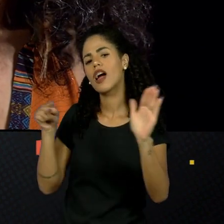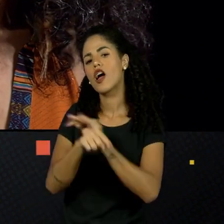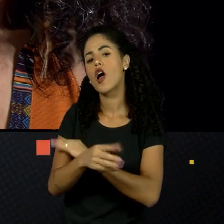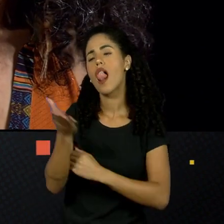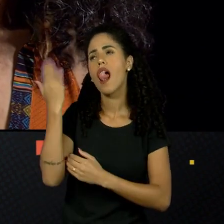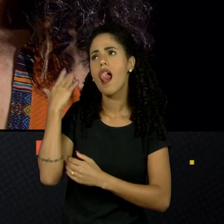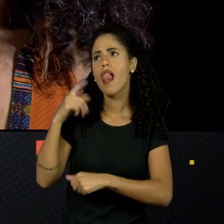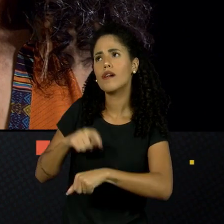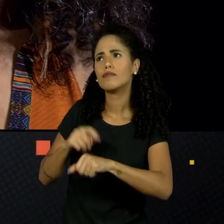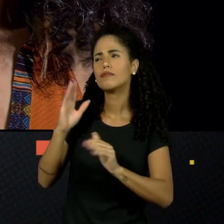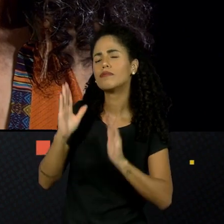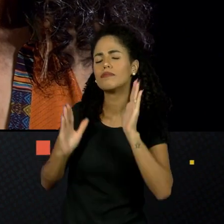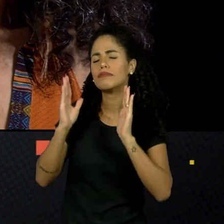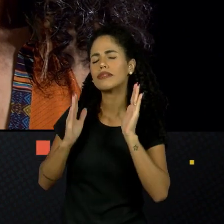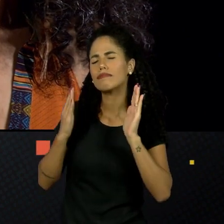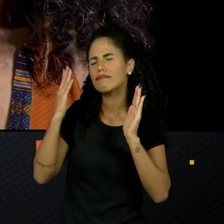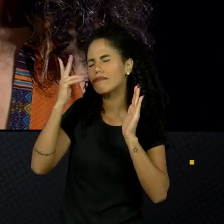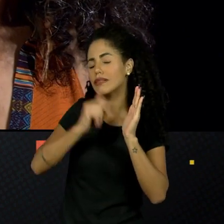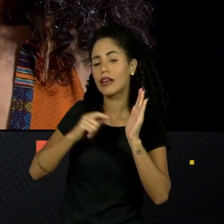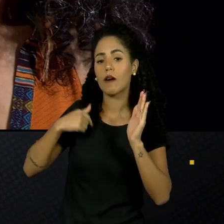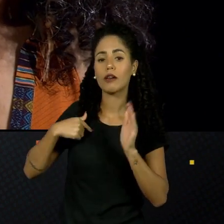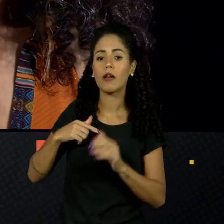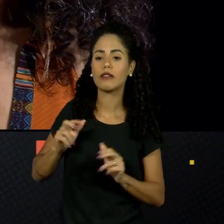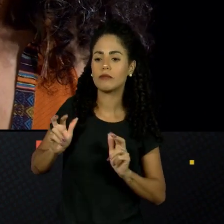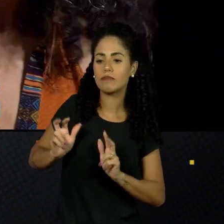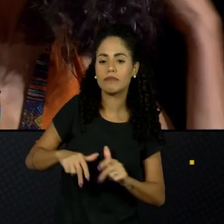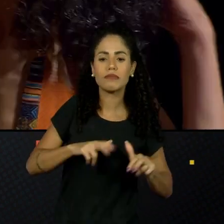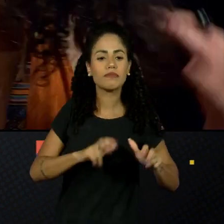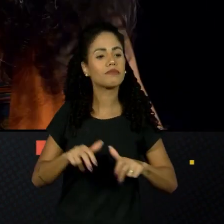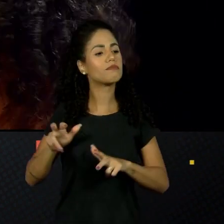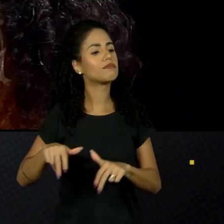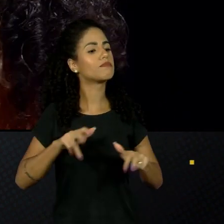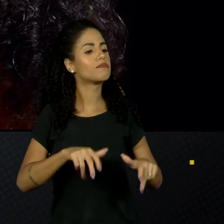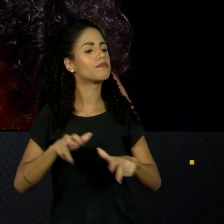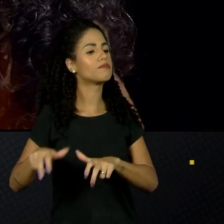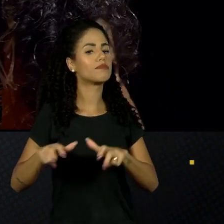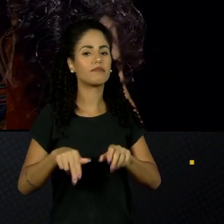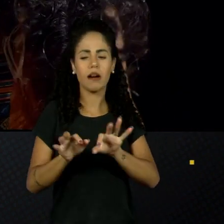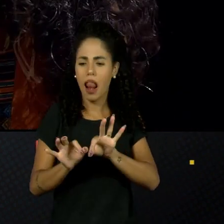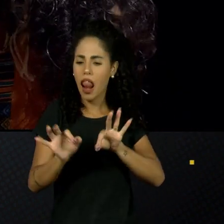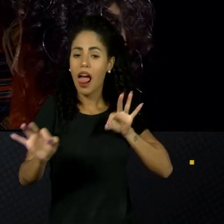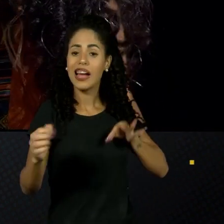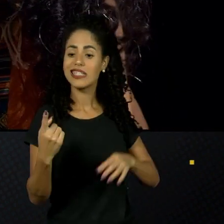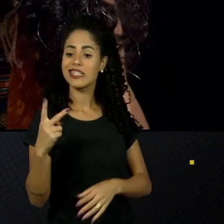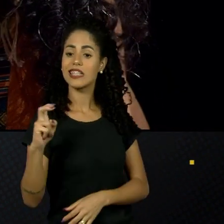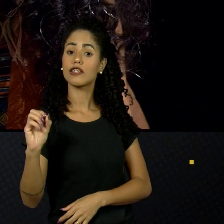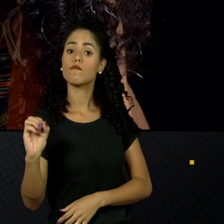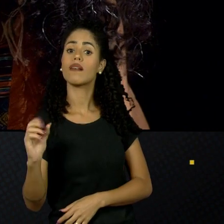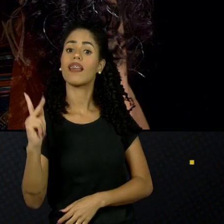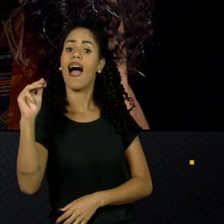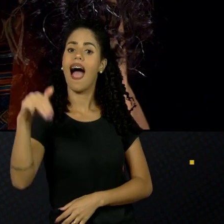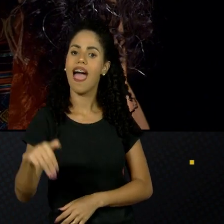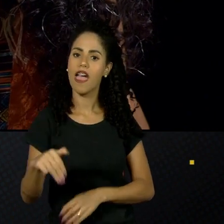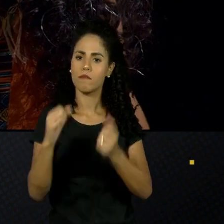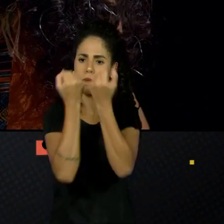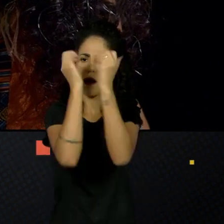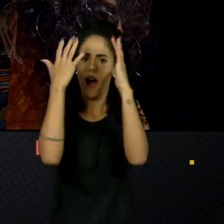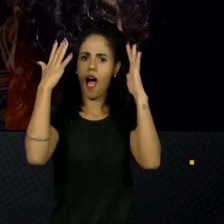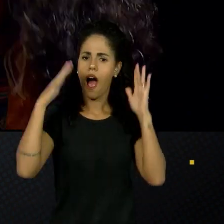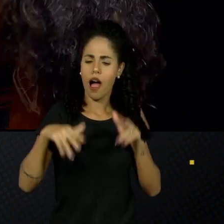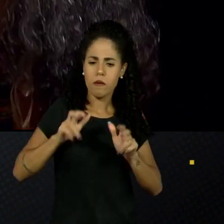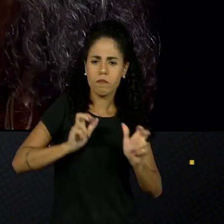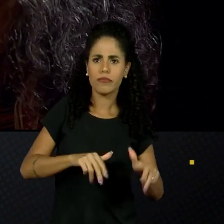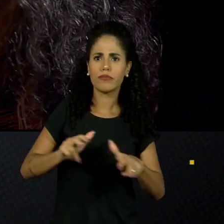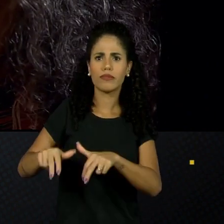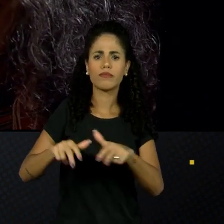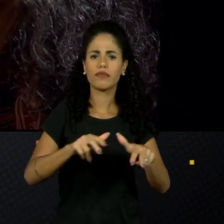gente passou. A gente foi fazer uma trilha longe, que íamos andar 150 quilômetros e desistimos nos primeiros